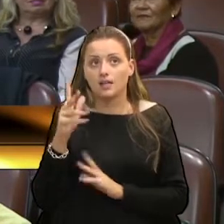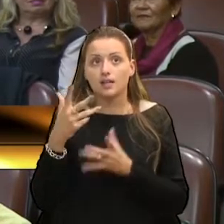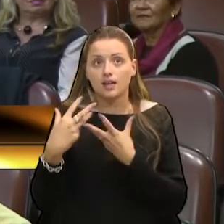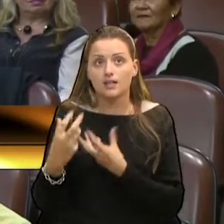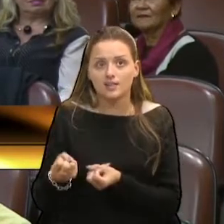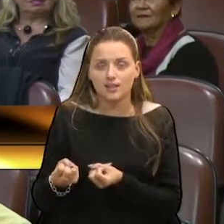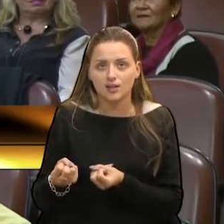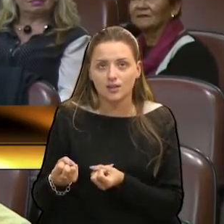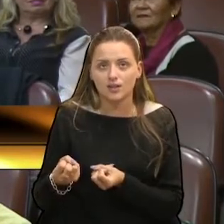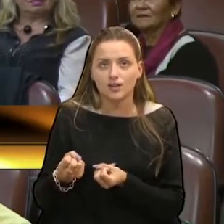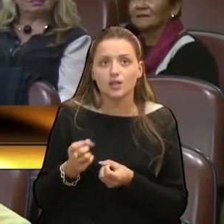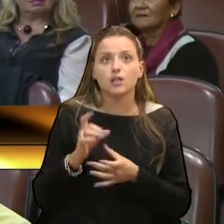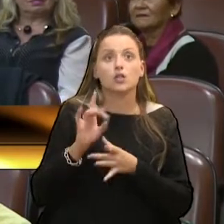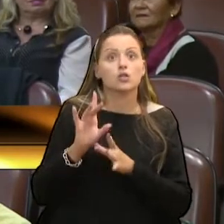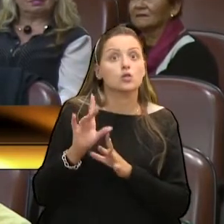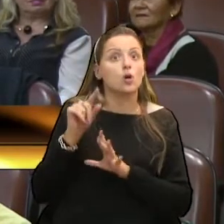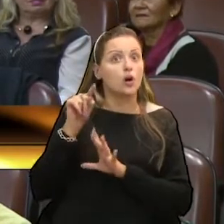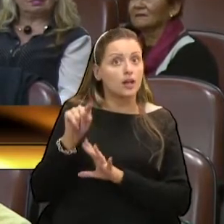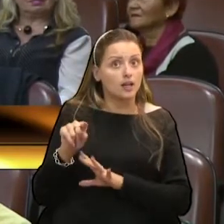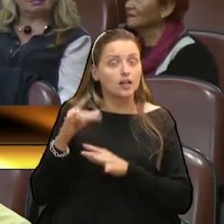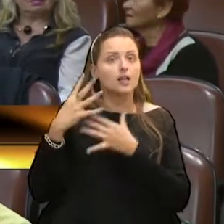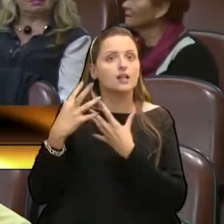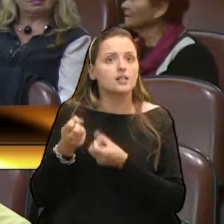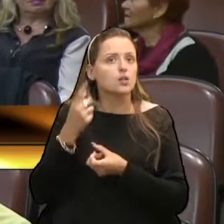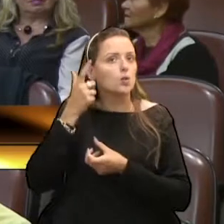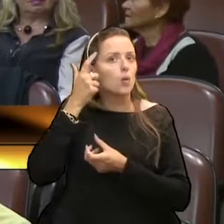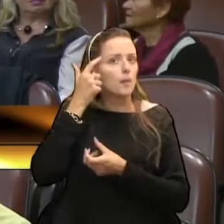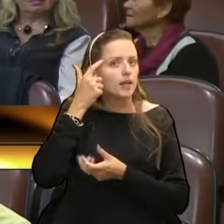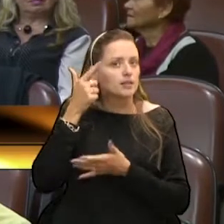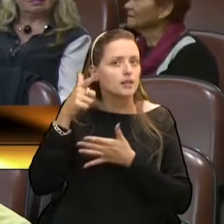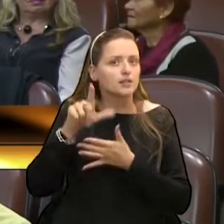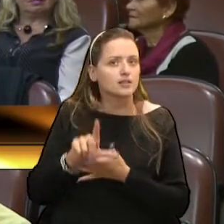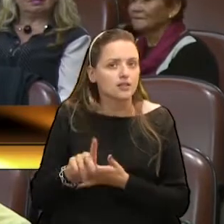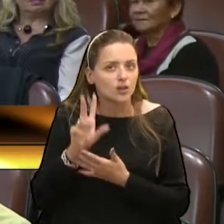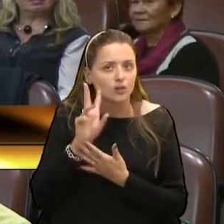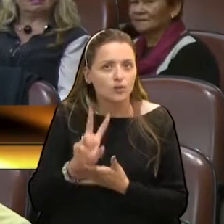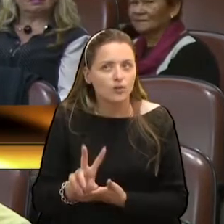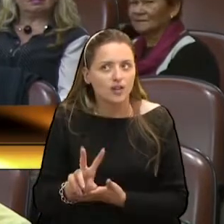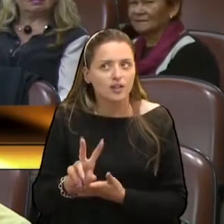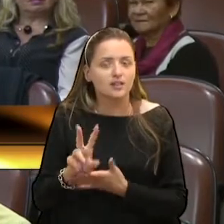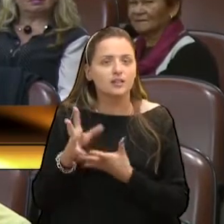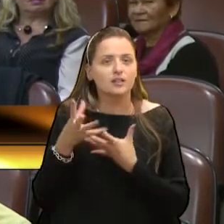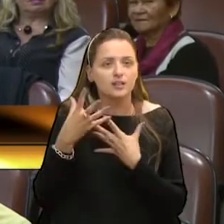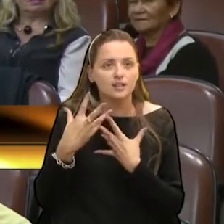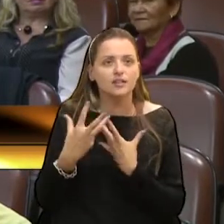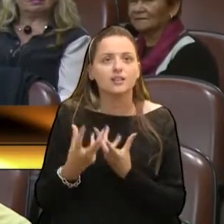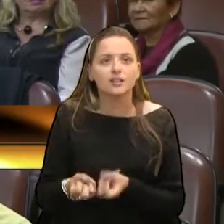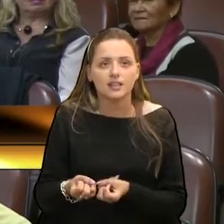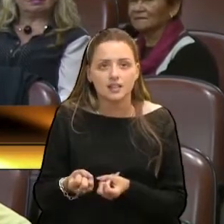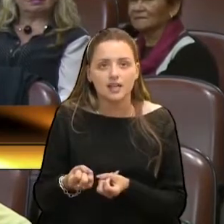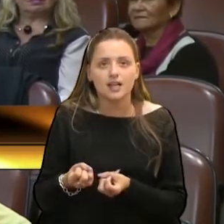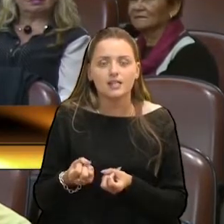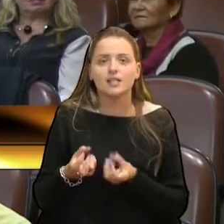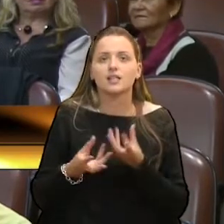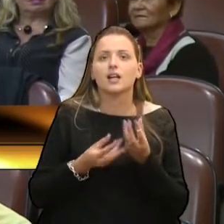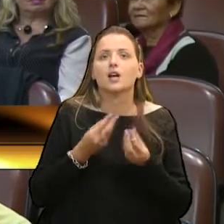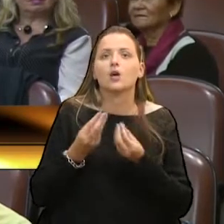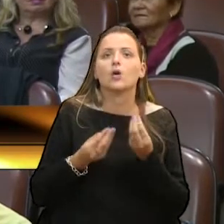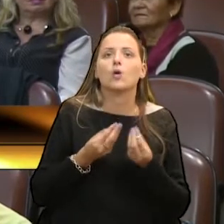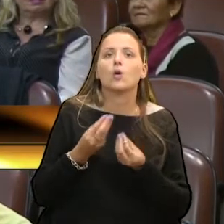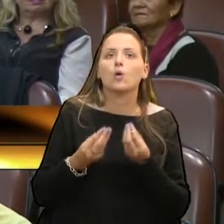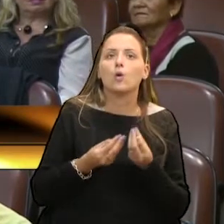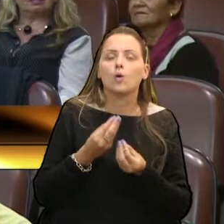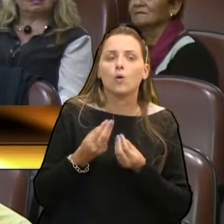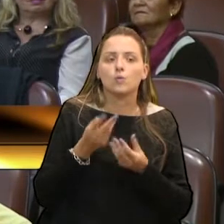contrariado, rever os seus pensamentos e aceitá-los como veraz